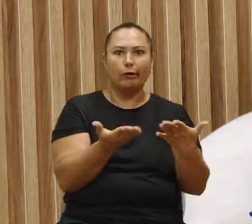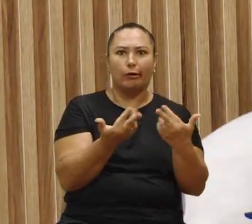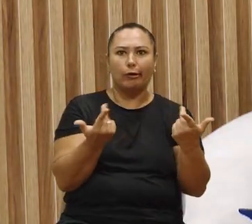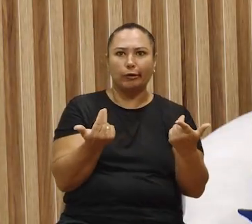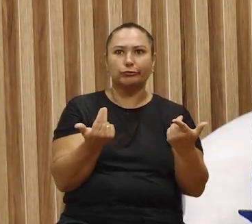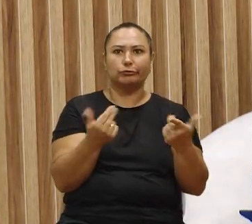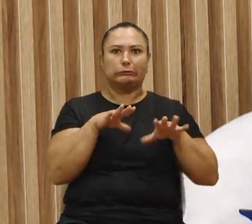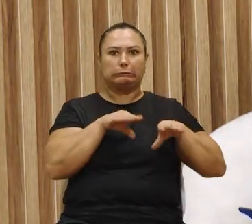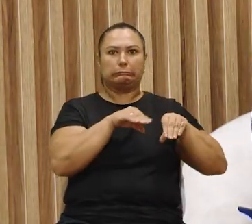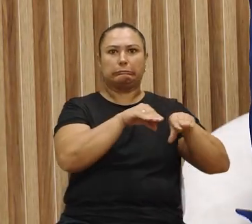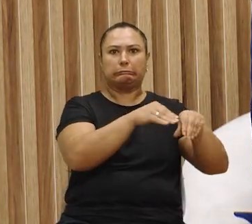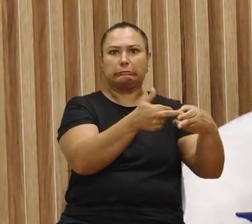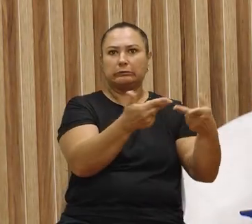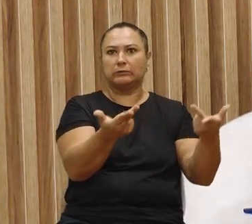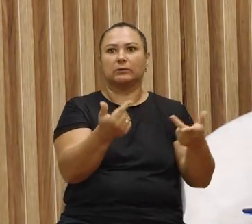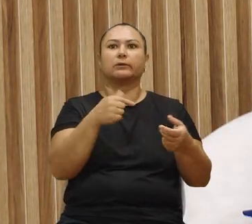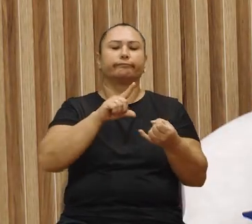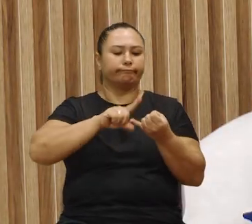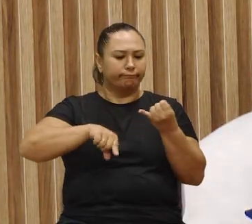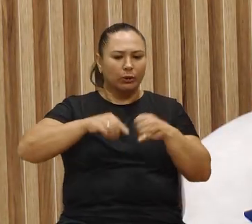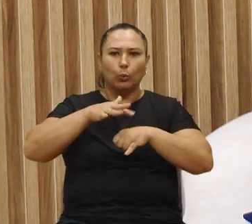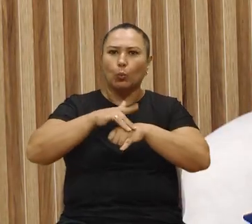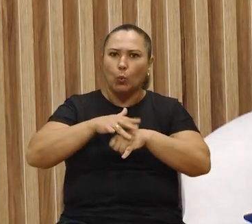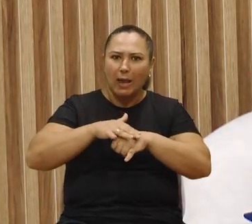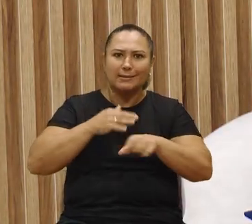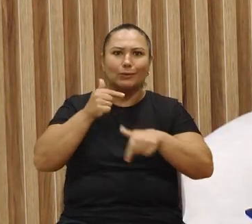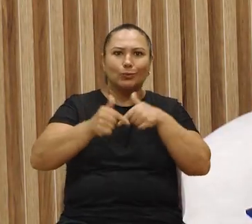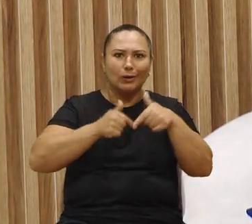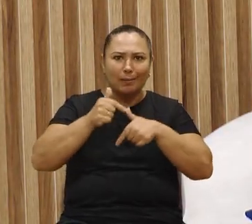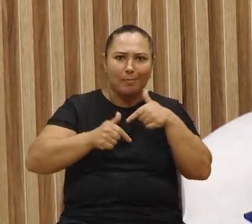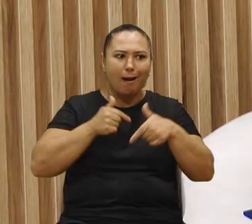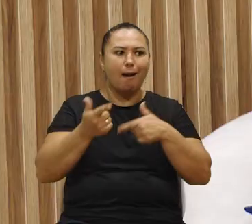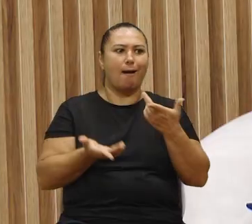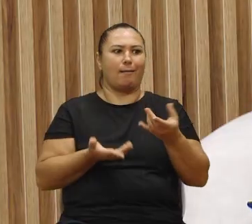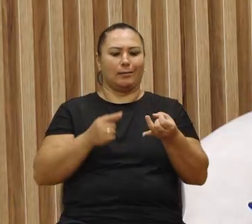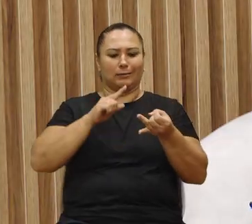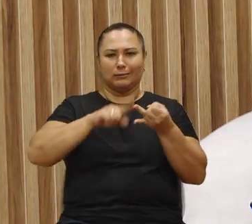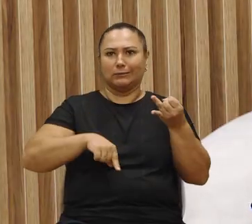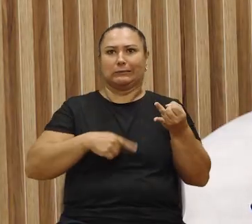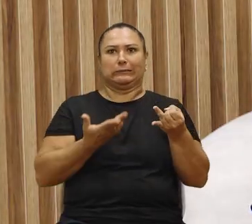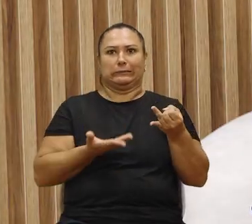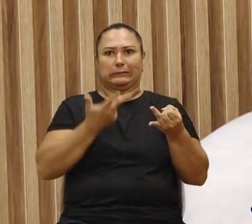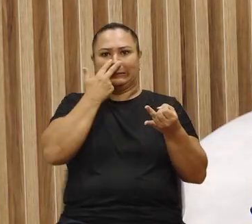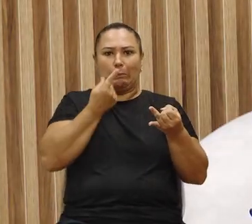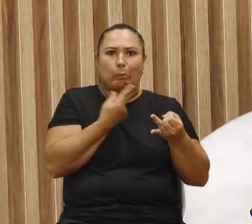Um até. assédio, justamente. Então, a gente, além do burnout, assédio,